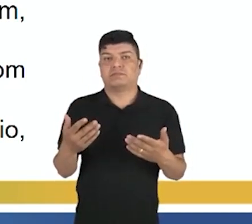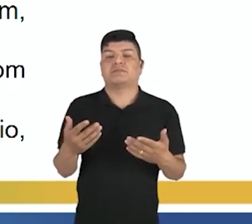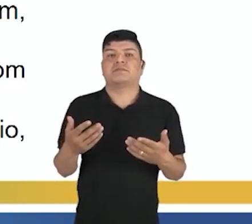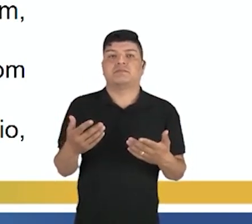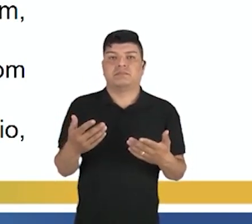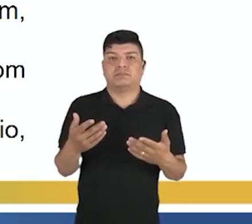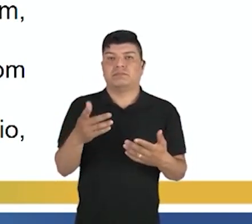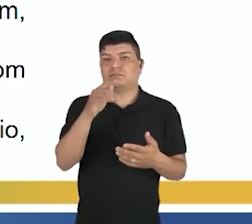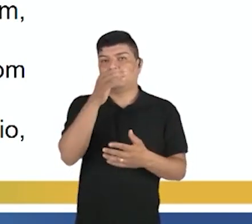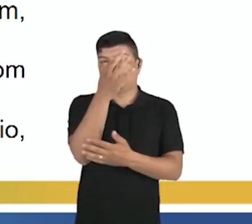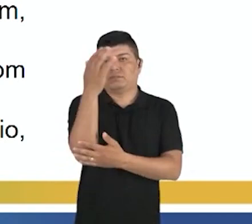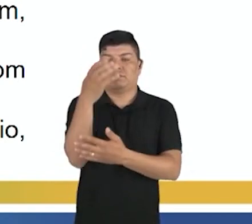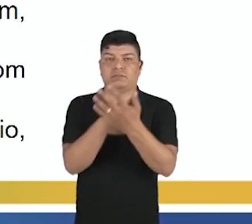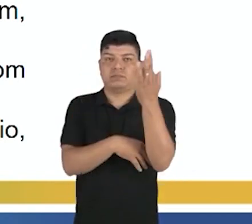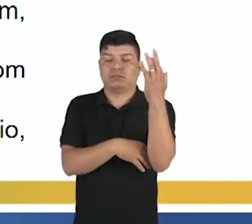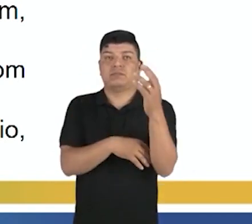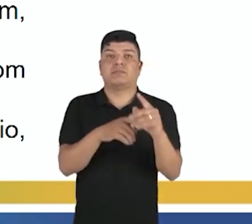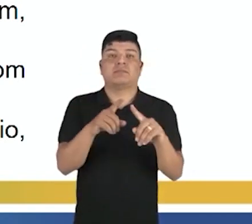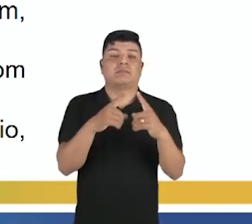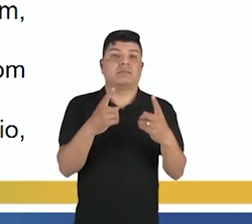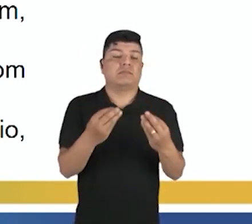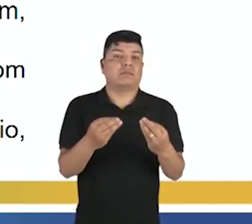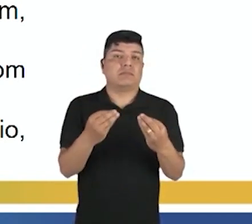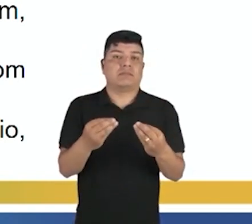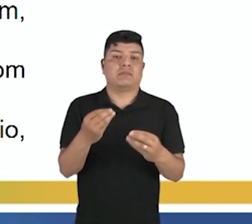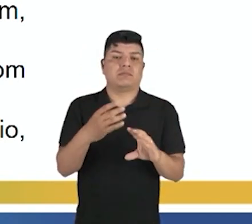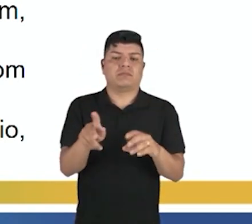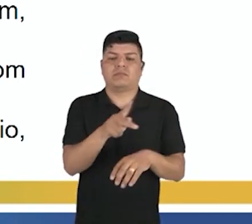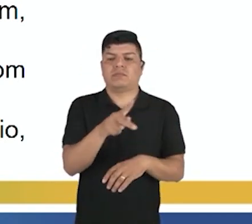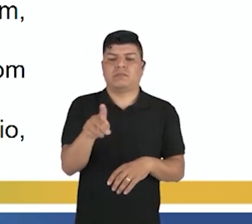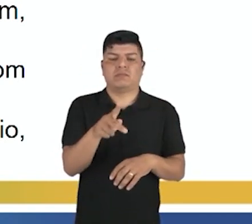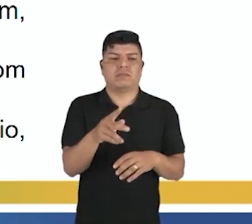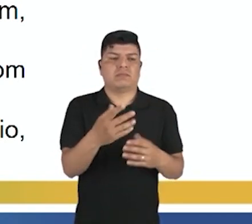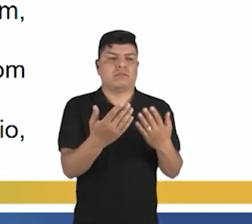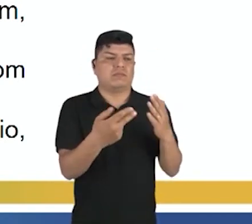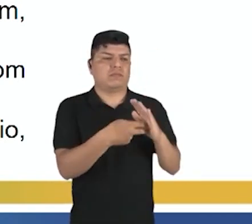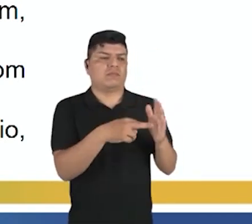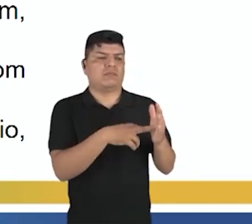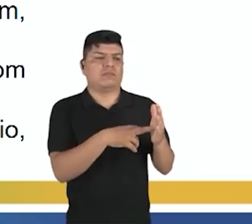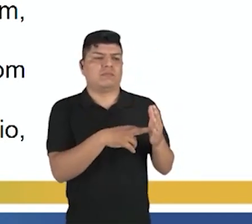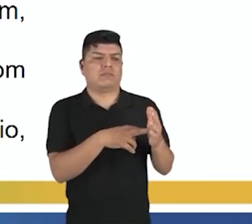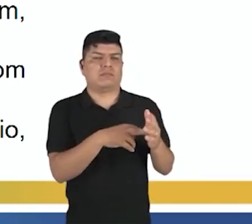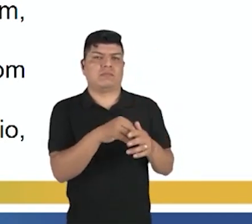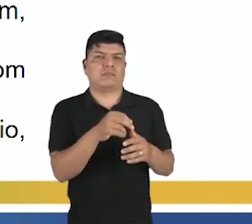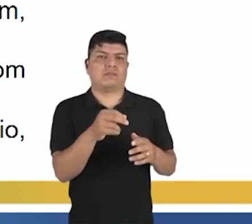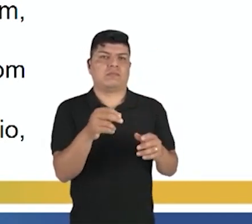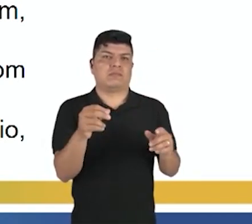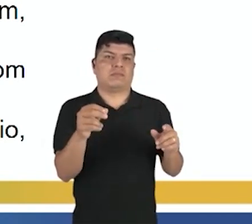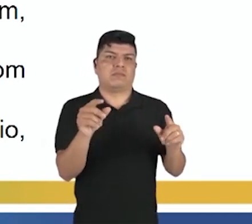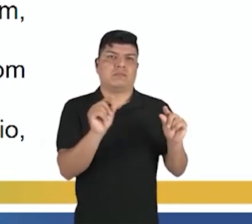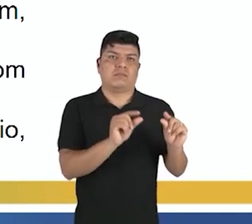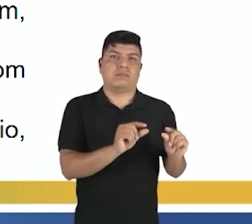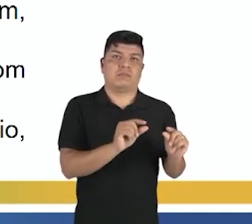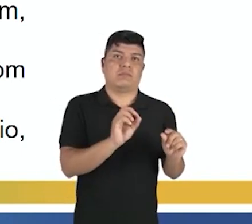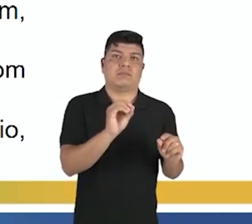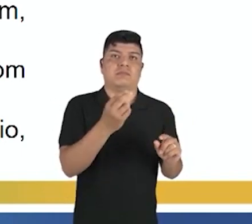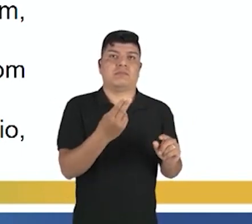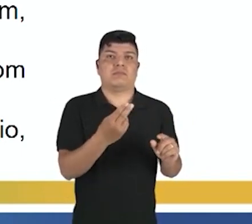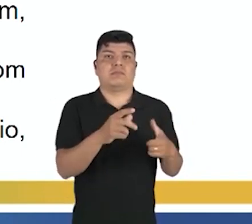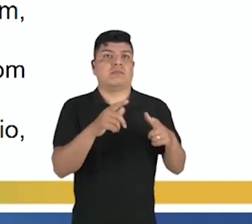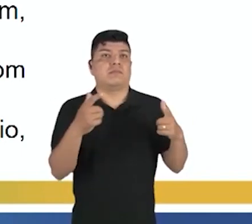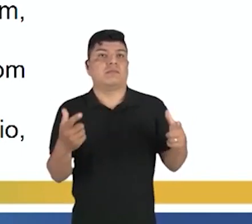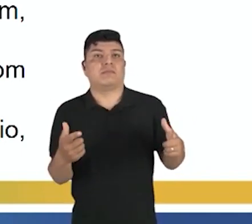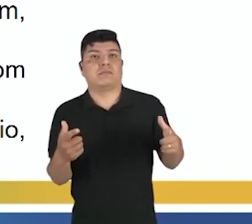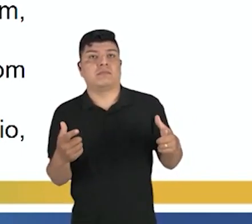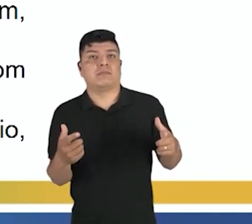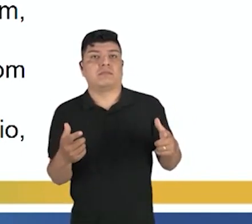canção do Exílio. Aí você vai me dizer assim, mas professor, o que tem a ver a inicial minúscula e maiúscula? Galera, é